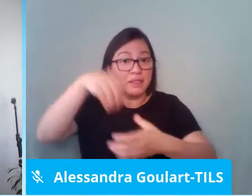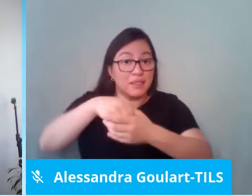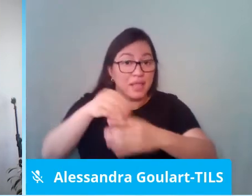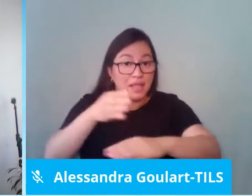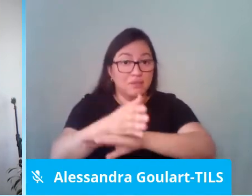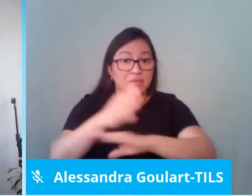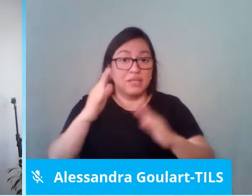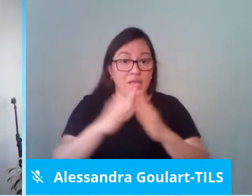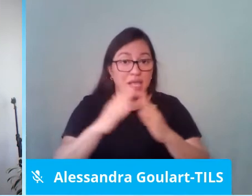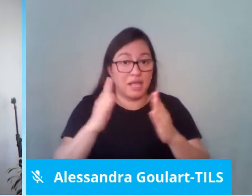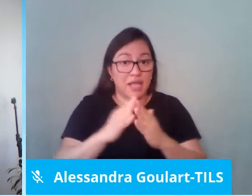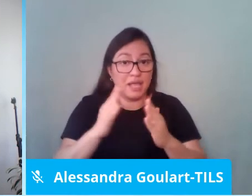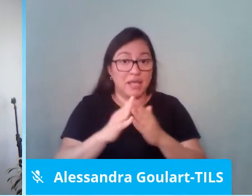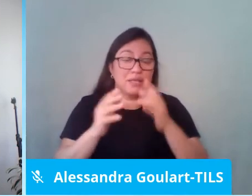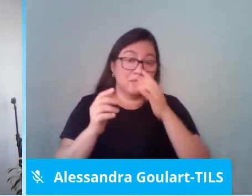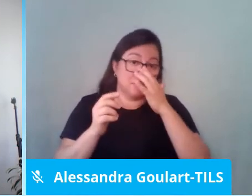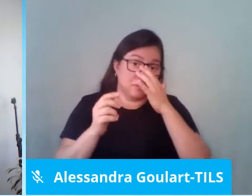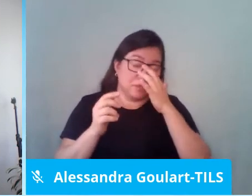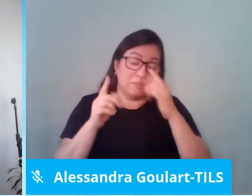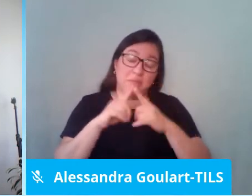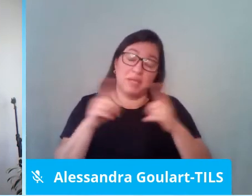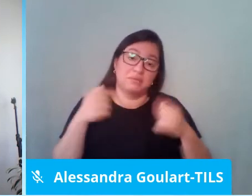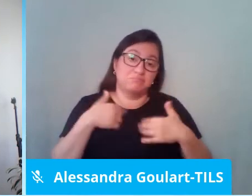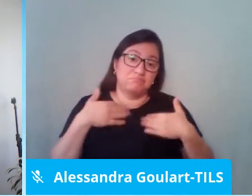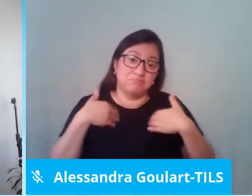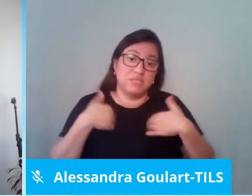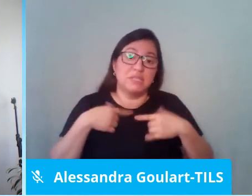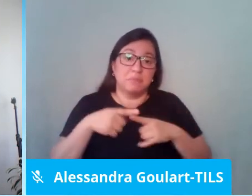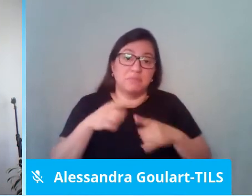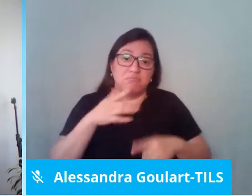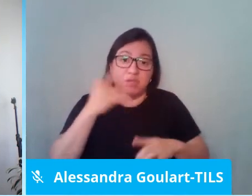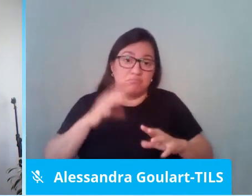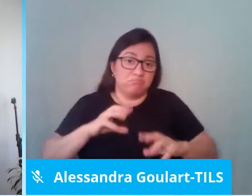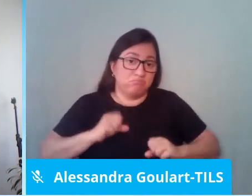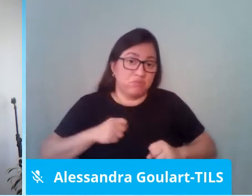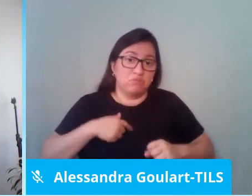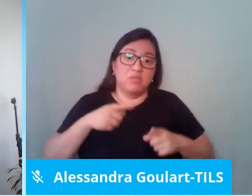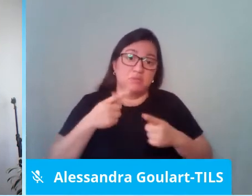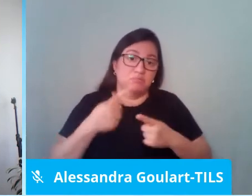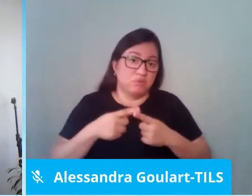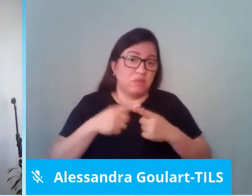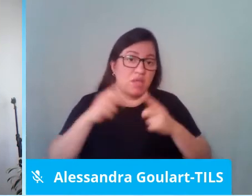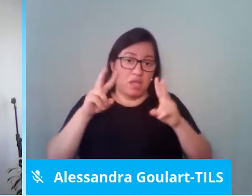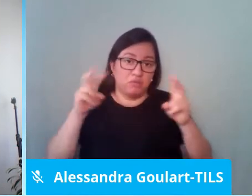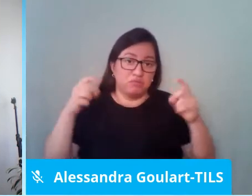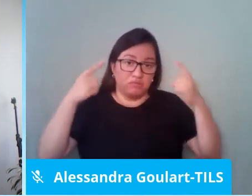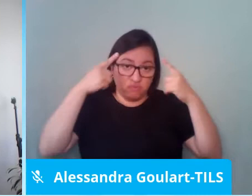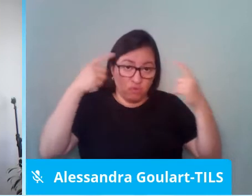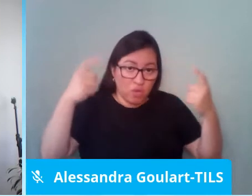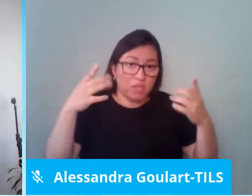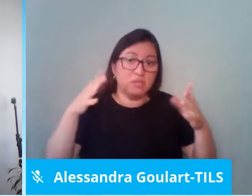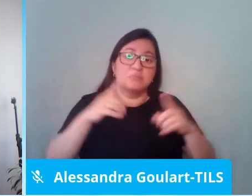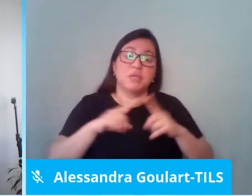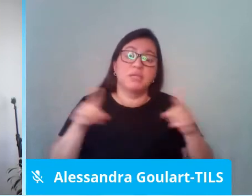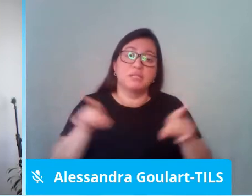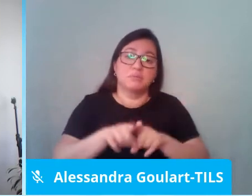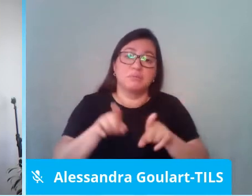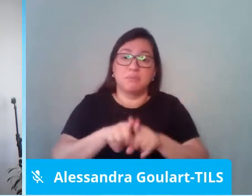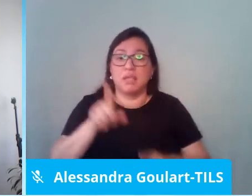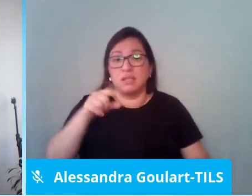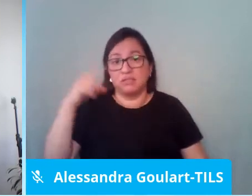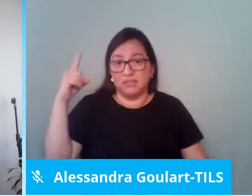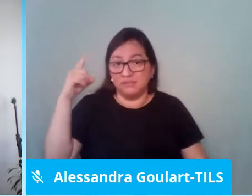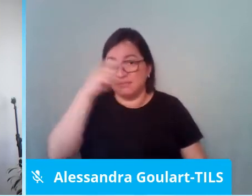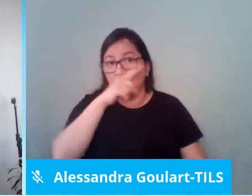também estão em vulnerabilidade, a gente sabe, por questões de violência, né? E como é também difícil lidar com